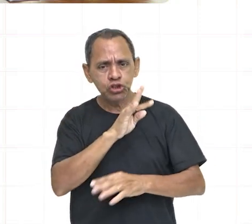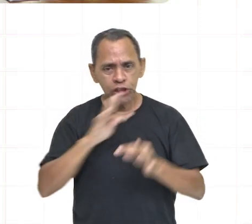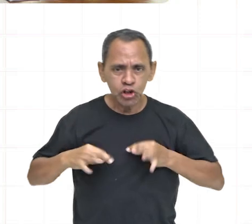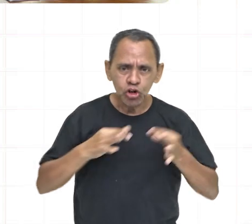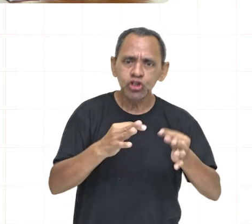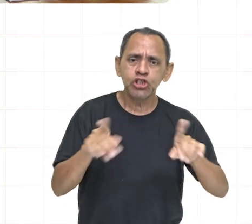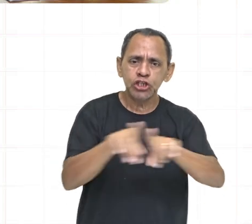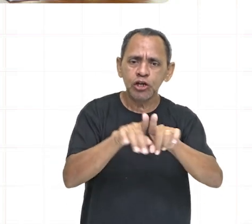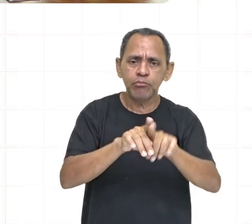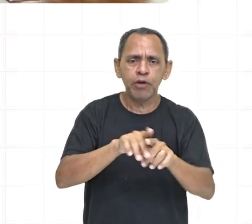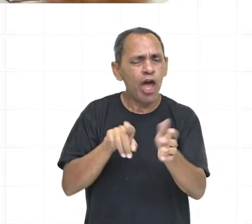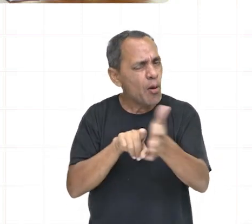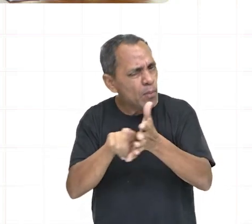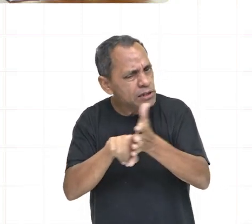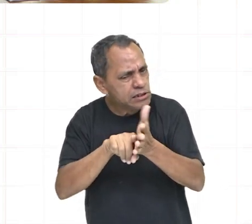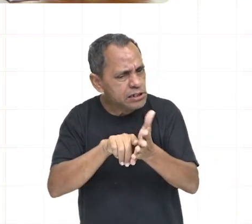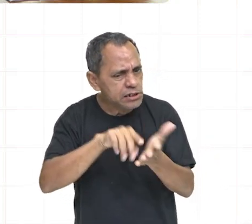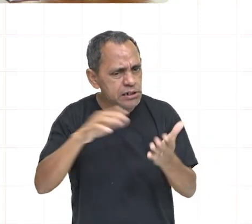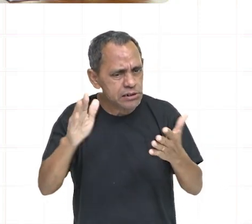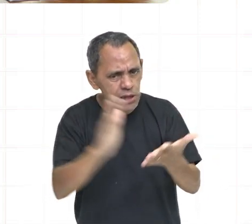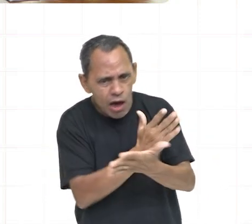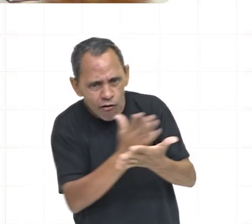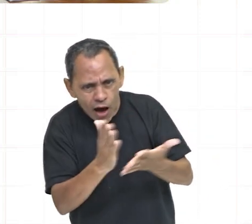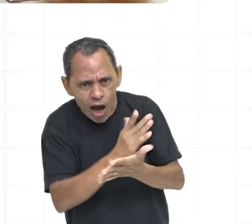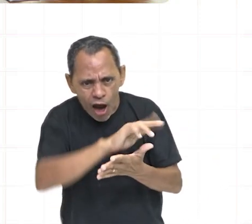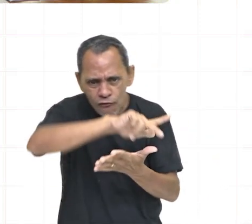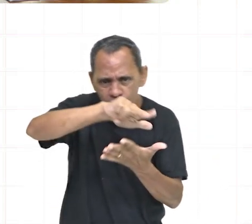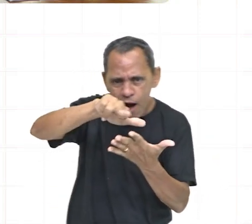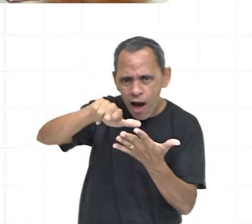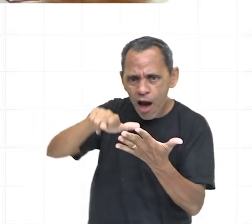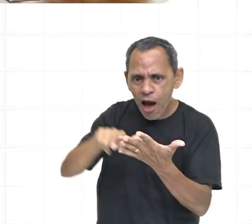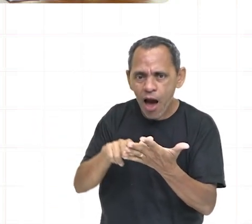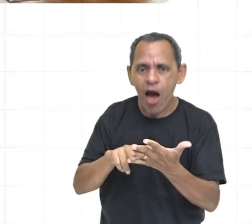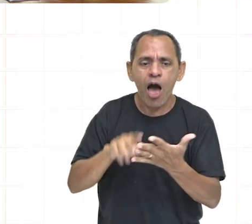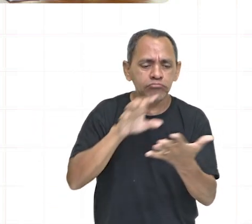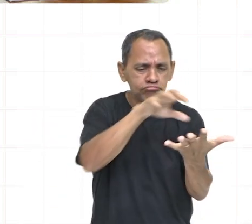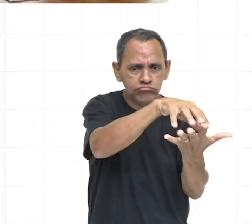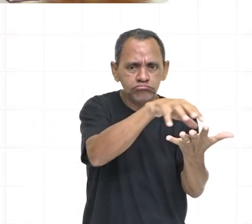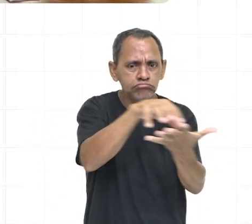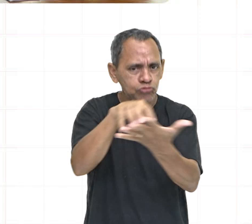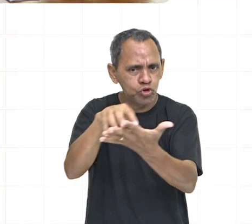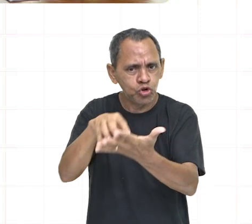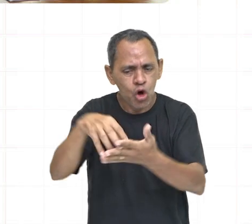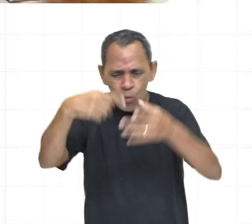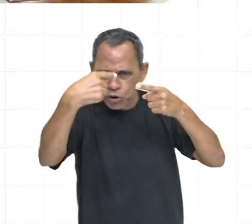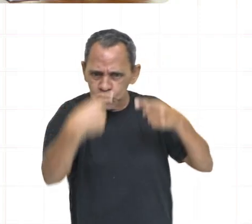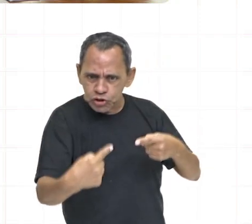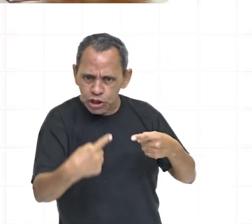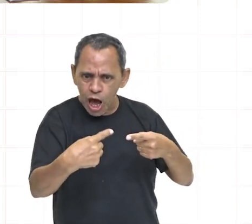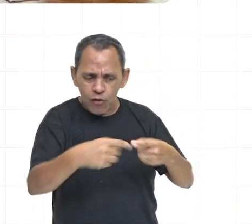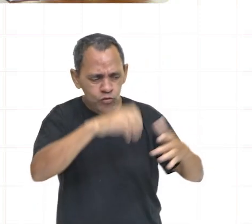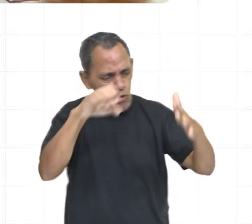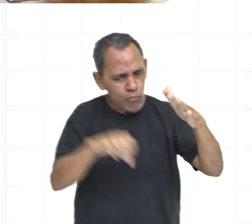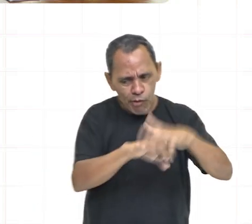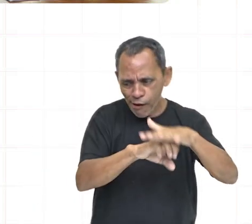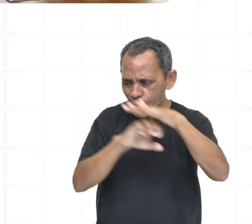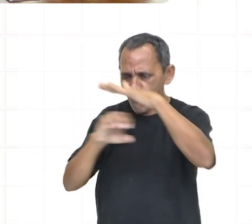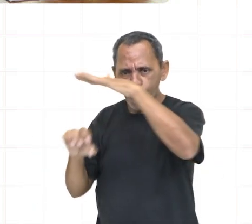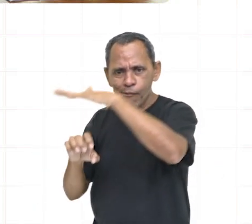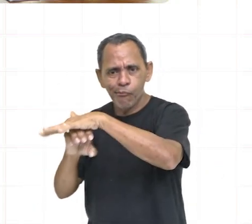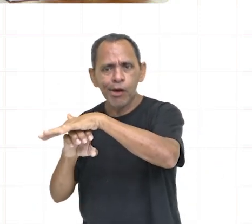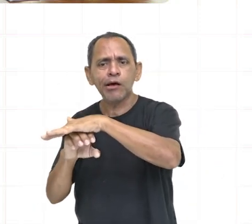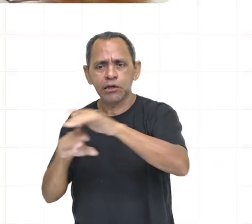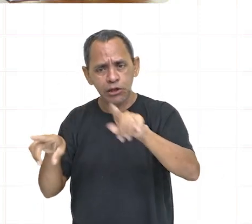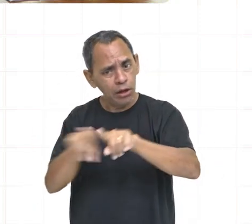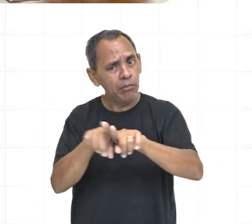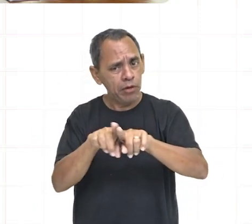diversos setores, é fundamental ampliar a competitividade entre as empresas, uma